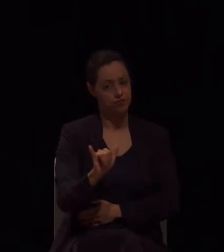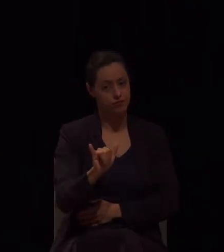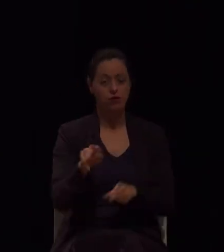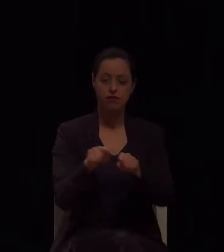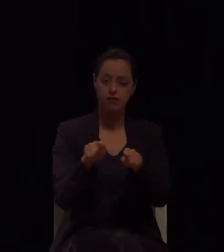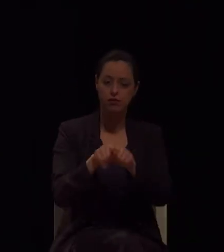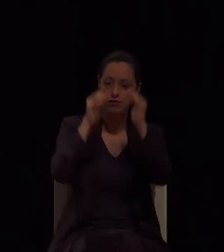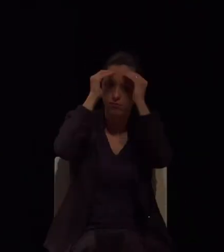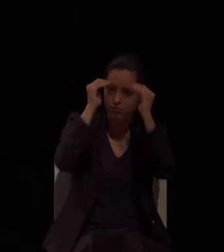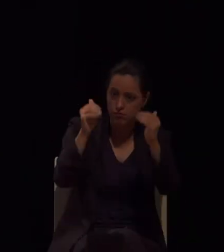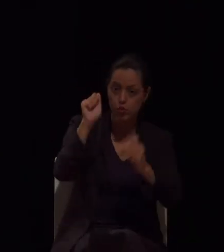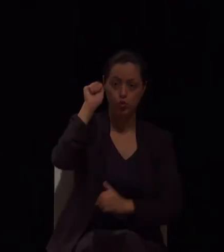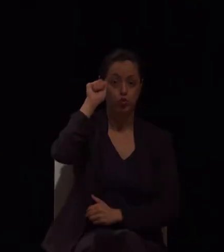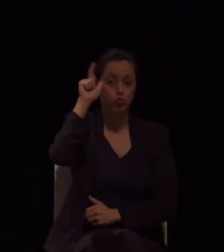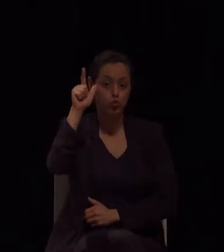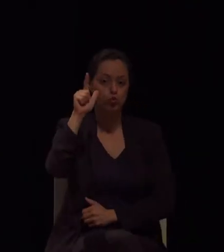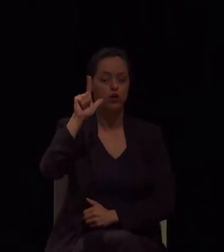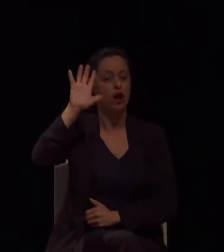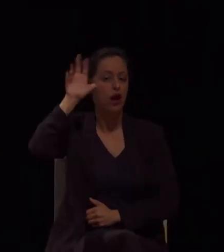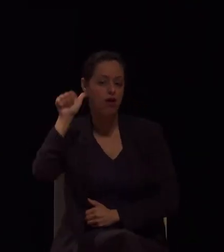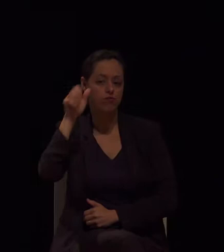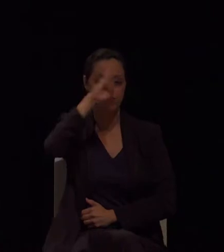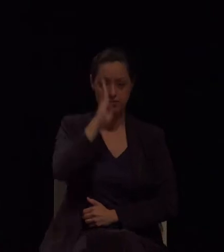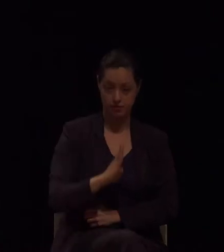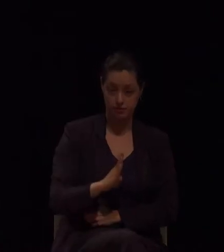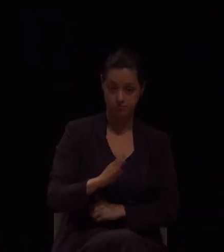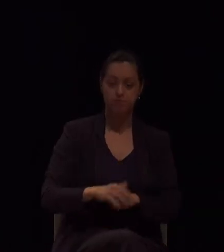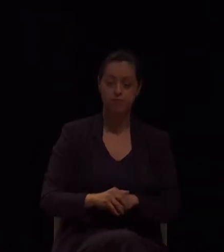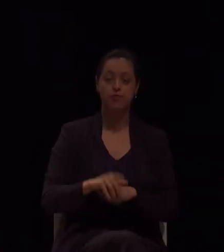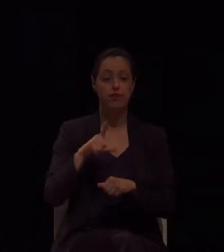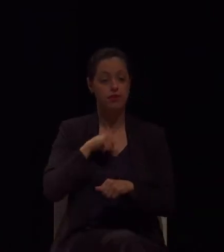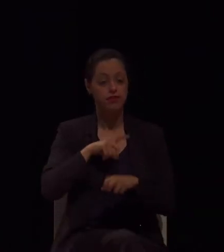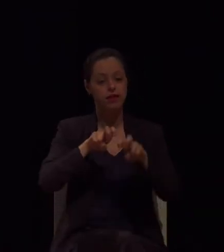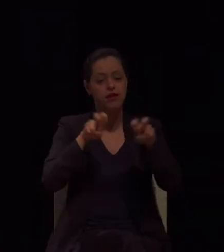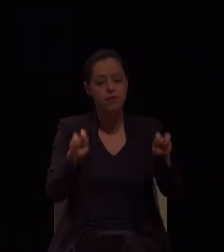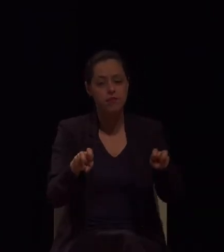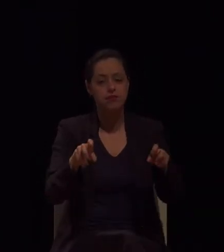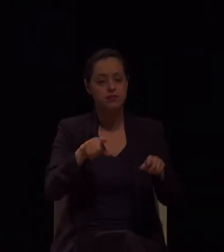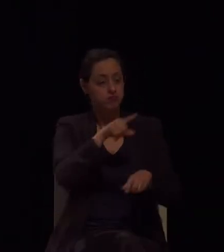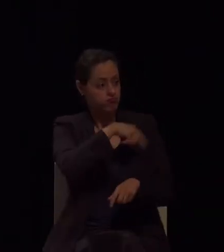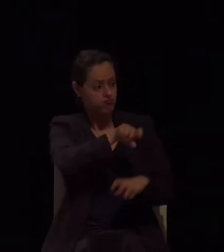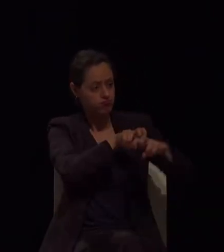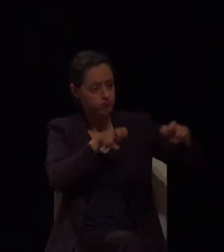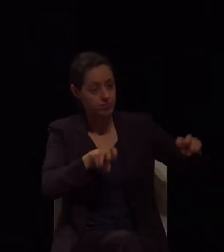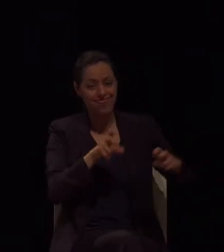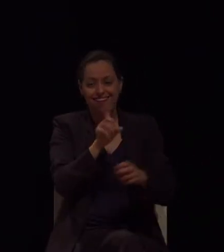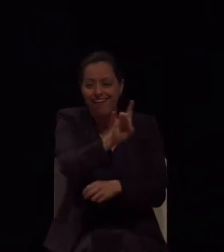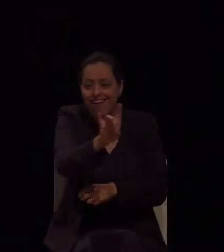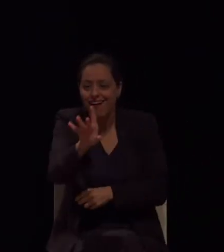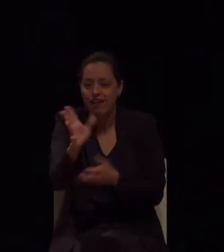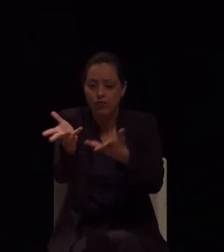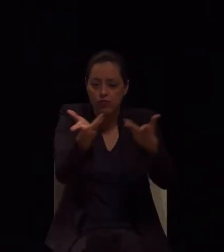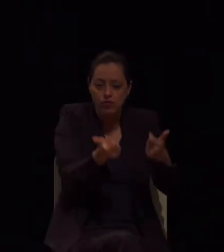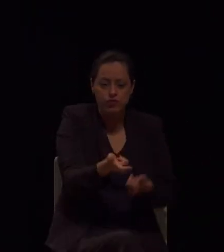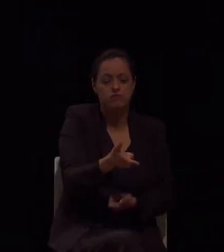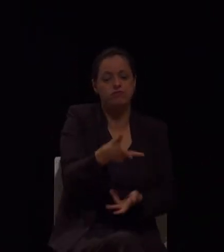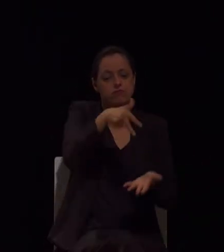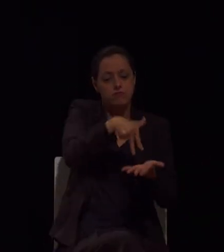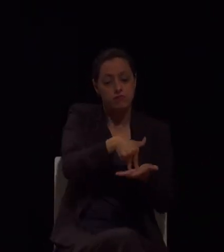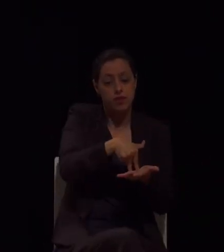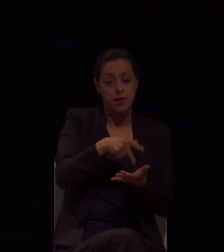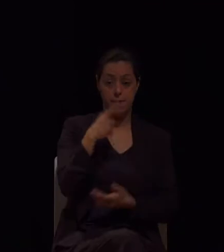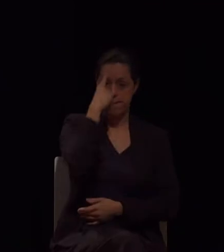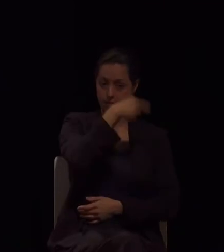funcionar assim hoje né primeiro a gente tem essas mesmas da manhã cada um dos convidados em meia hora é para fazer a apresentação e depois todos se